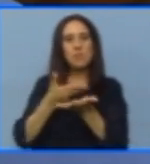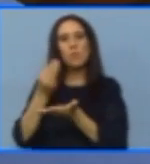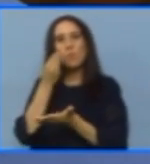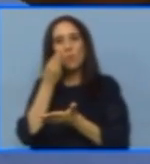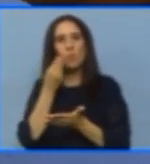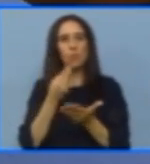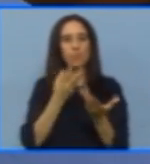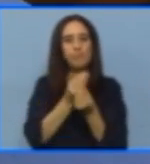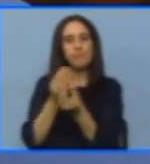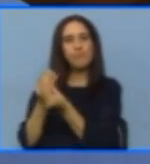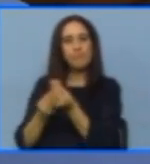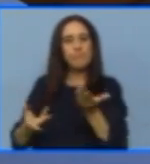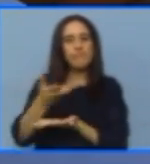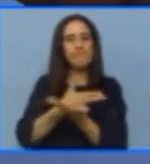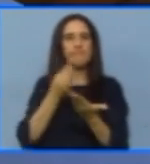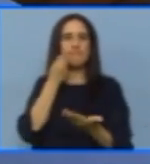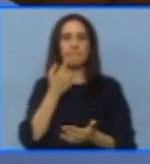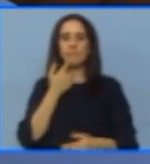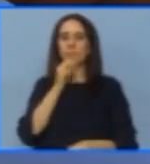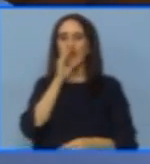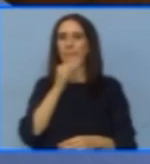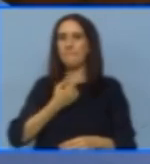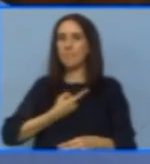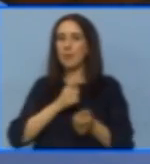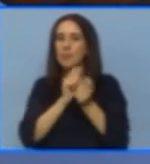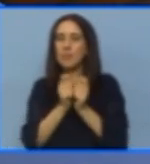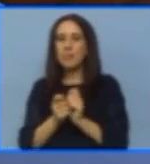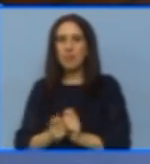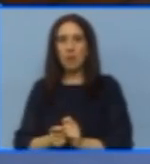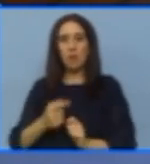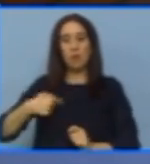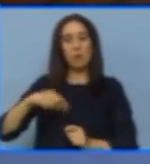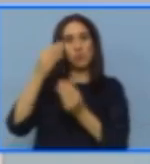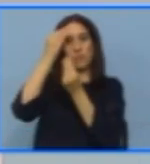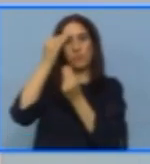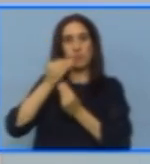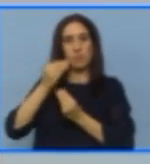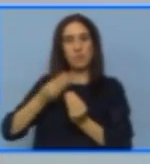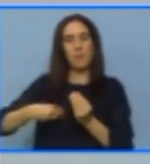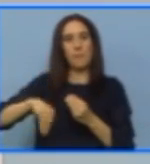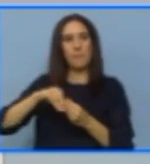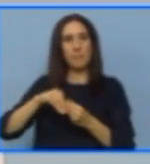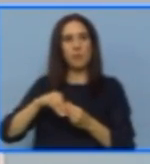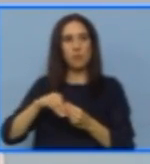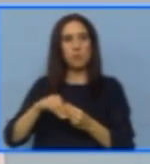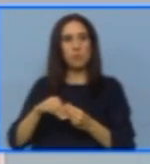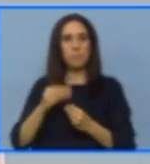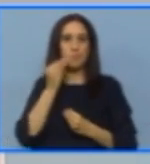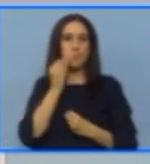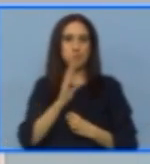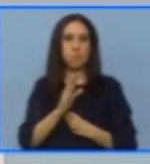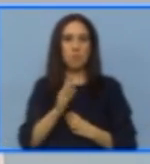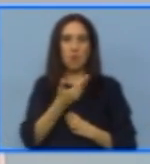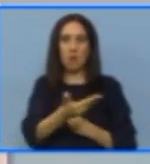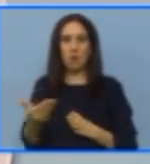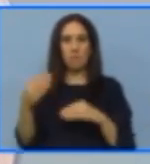interagem uns com os outros e percebermos que afinações é que temos que fazer, quer na nossa formação, quer na definição própria da nossa